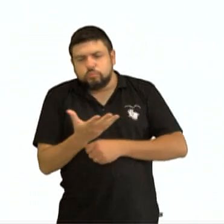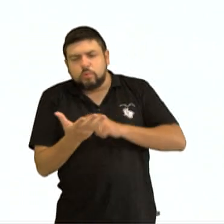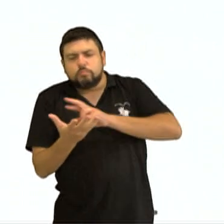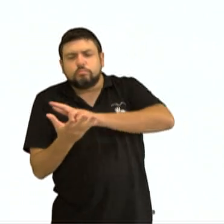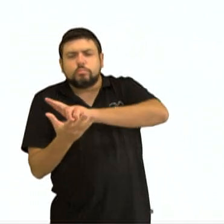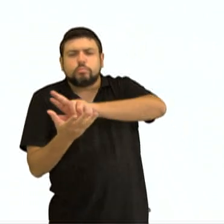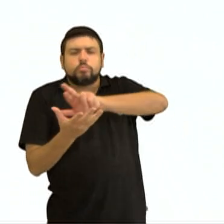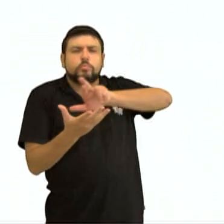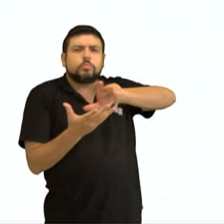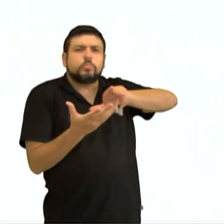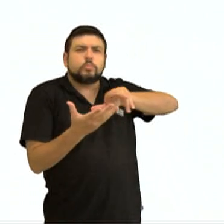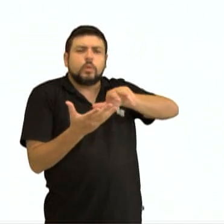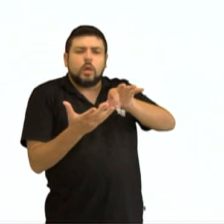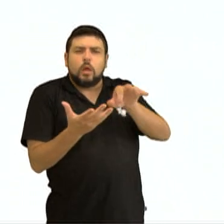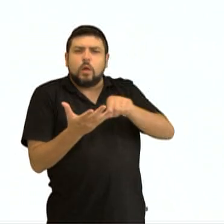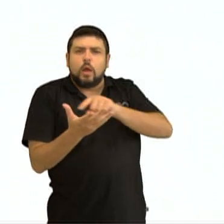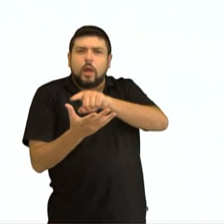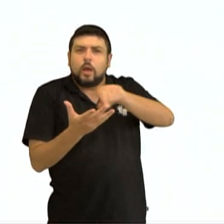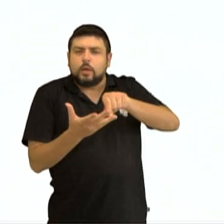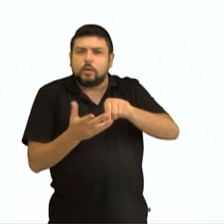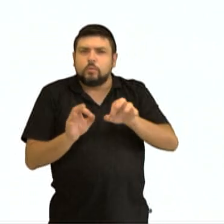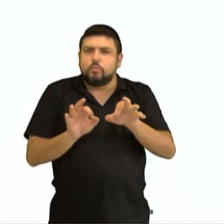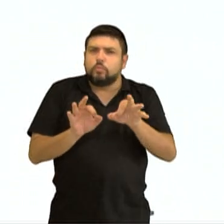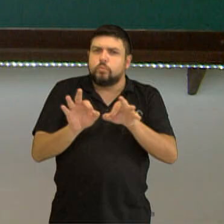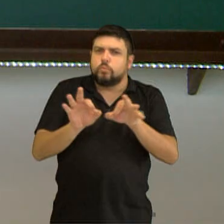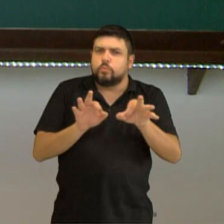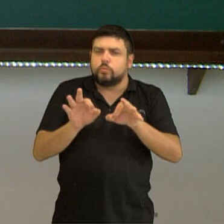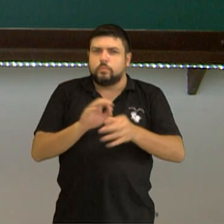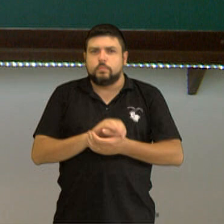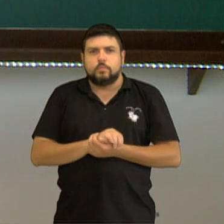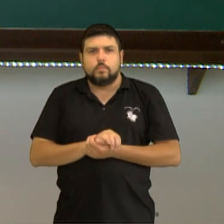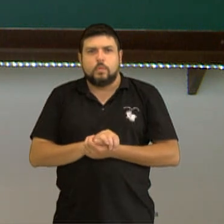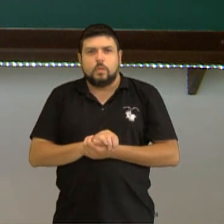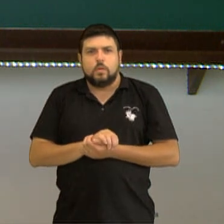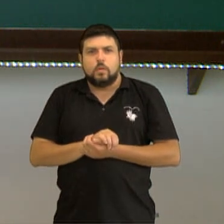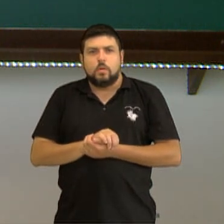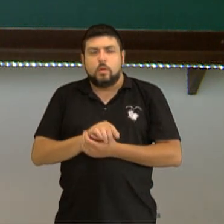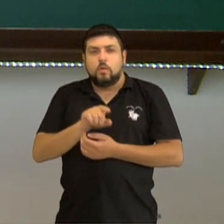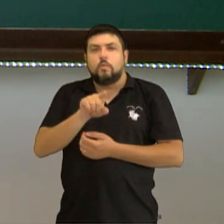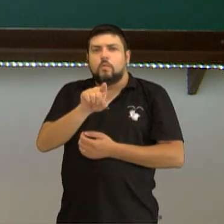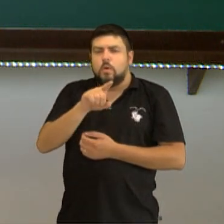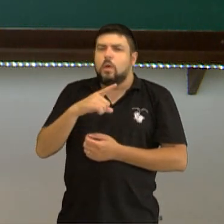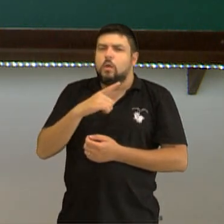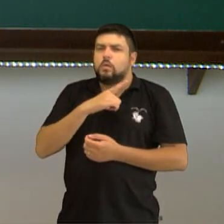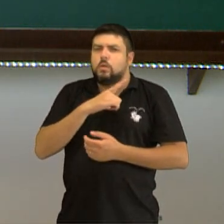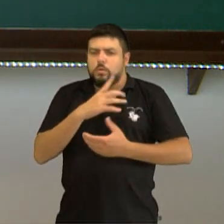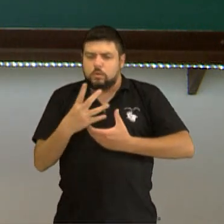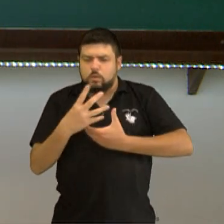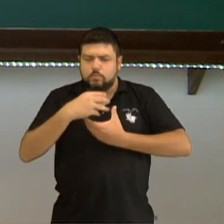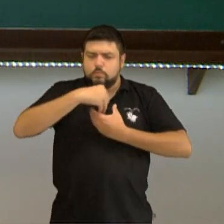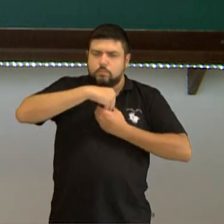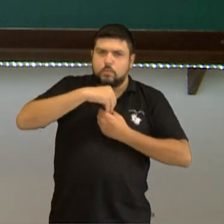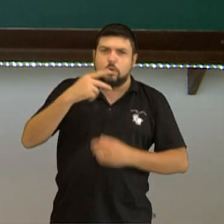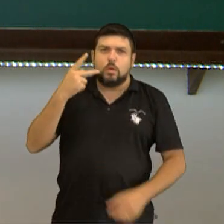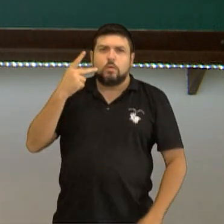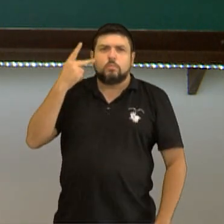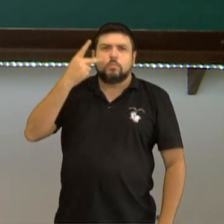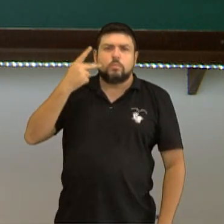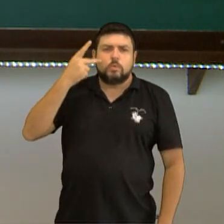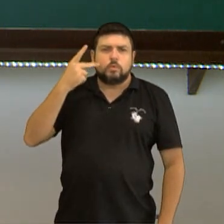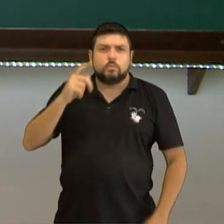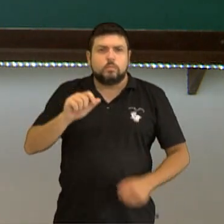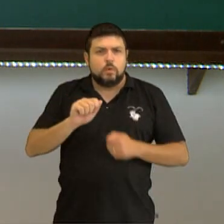cidadão, você é um ser político por natureza. Você está fazendo relações políticas